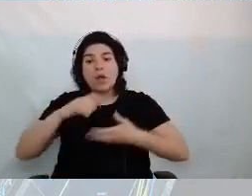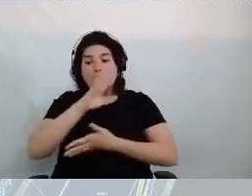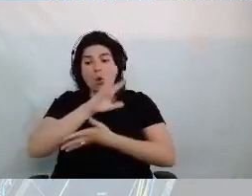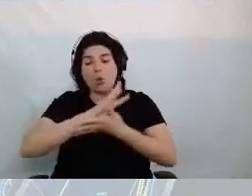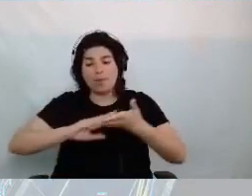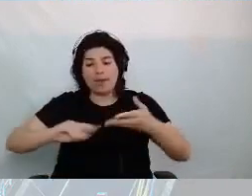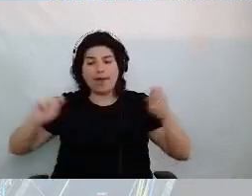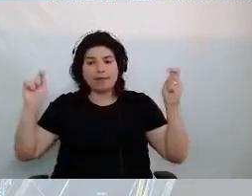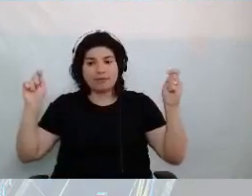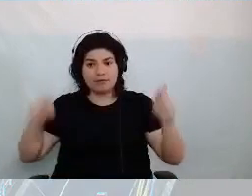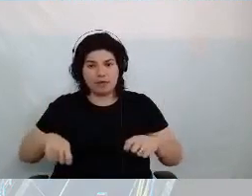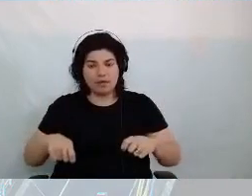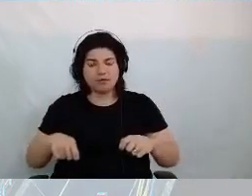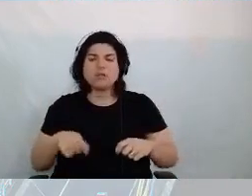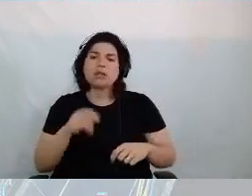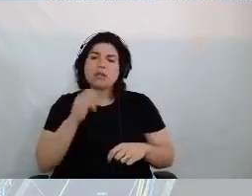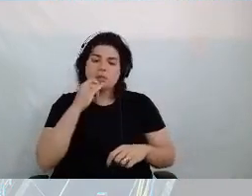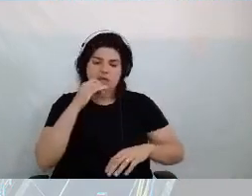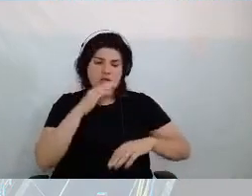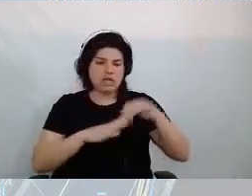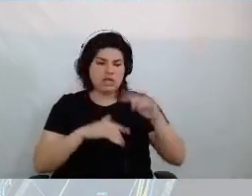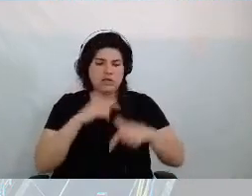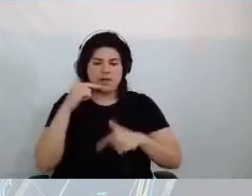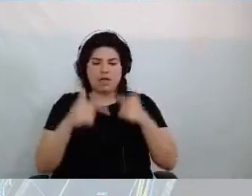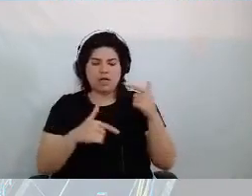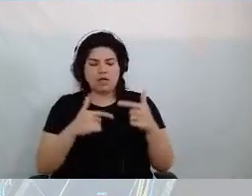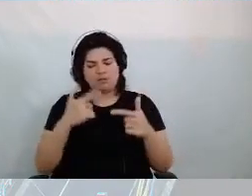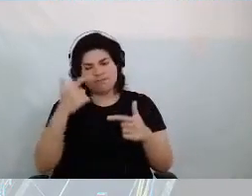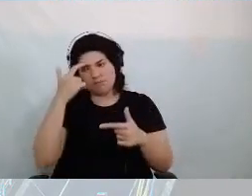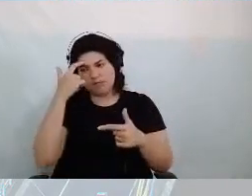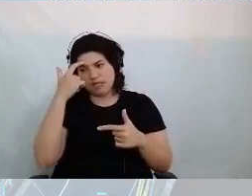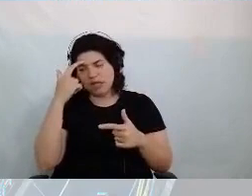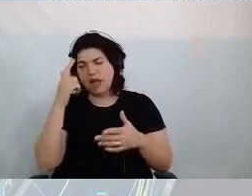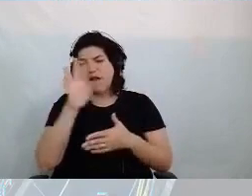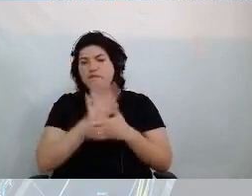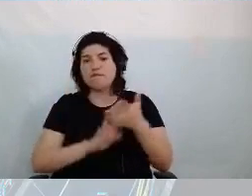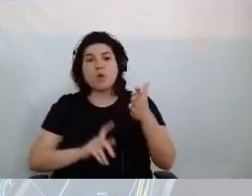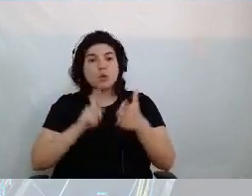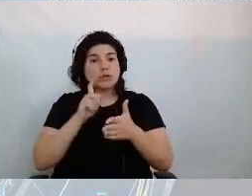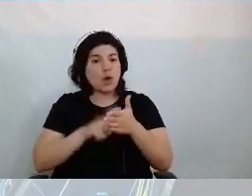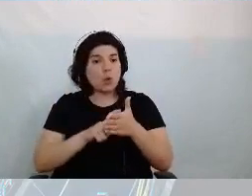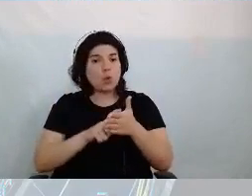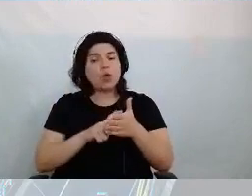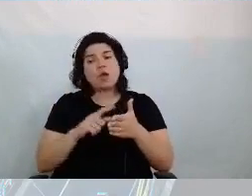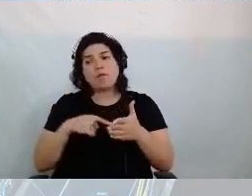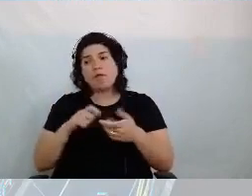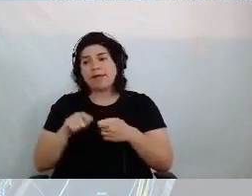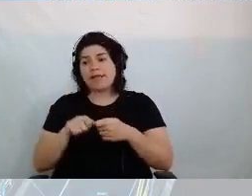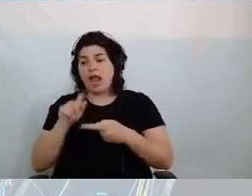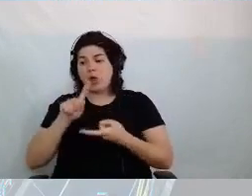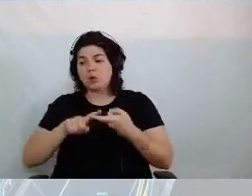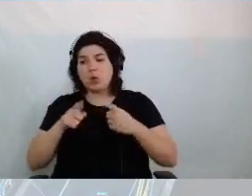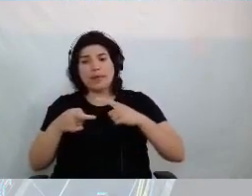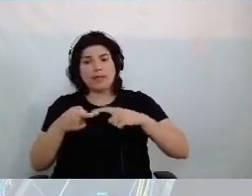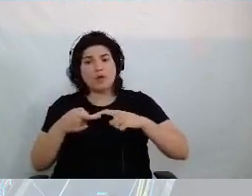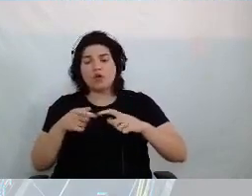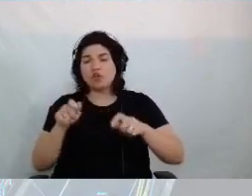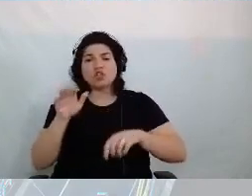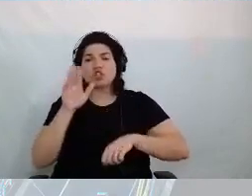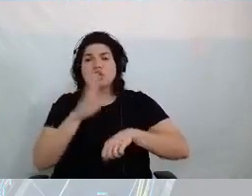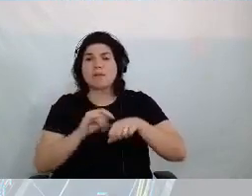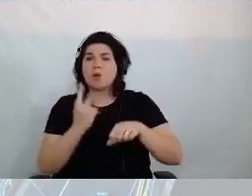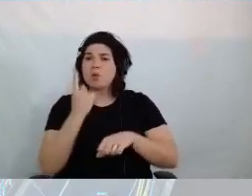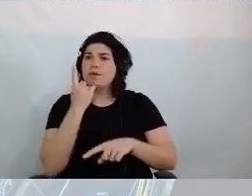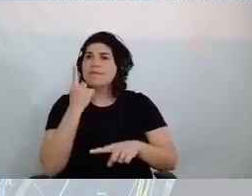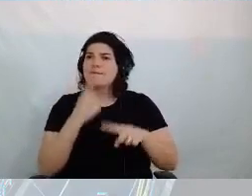com um funcional, a gente pensa, eu vou fazer uma automação e eu sei que eu vou chamar ela uma vez só. Vamos pensar no API,